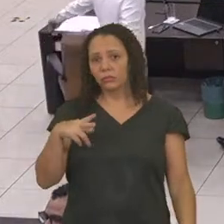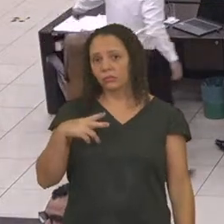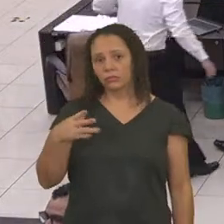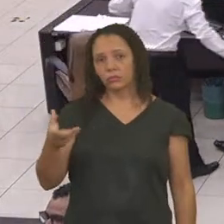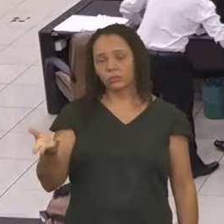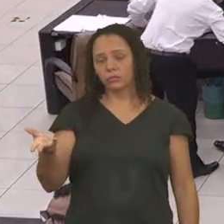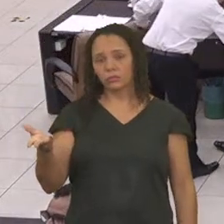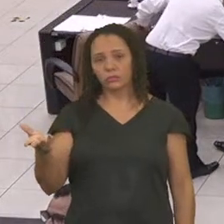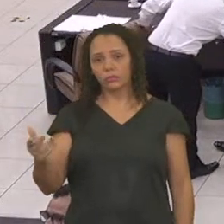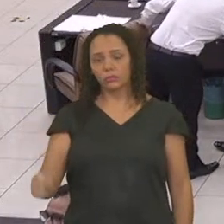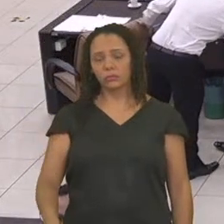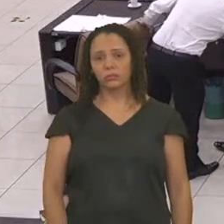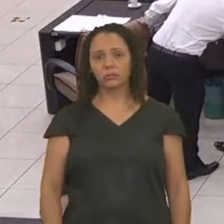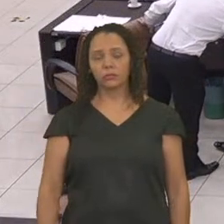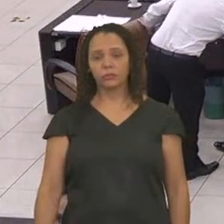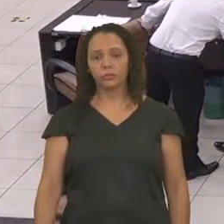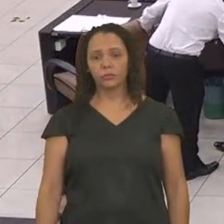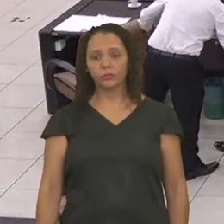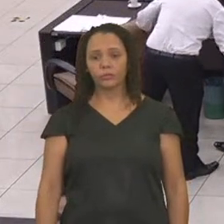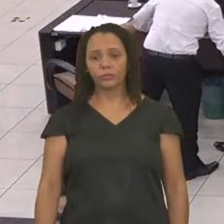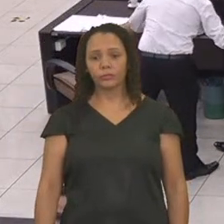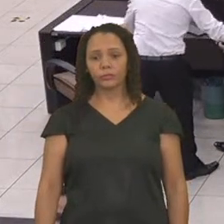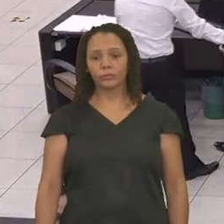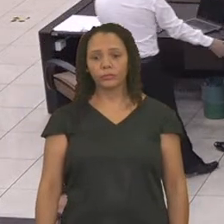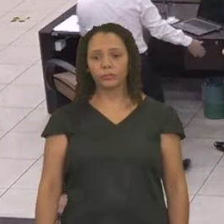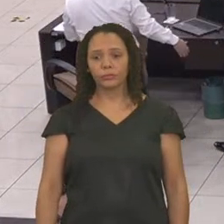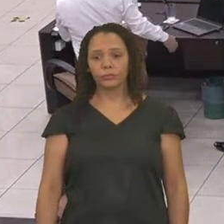vereador. Oi?